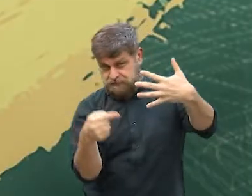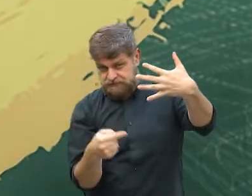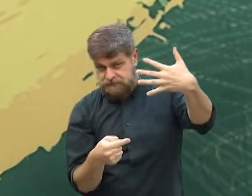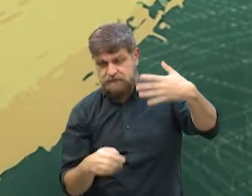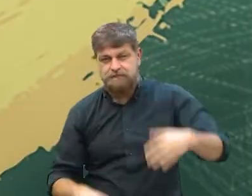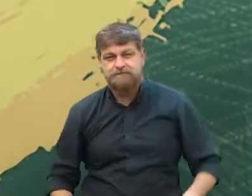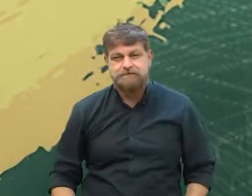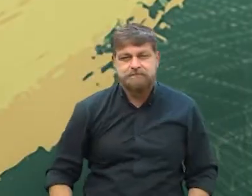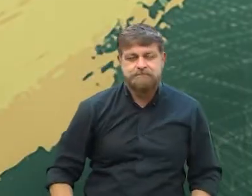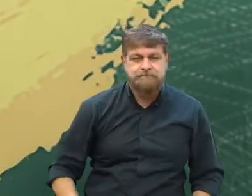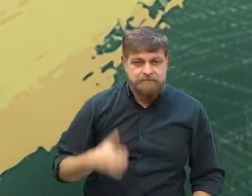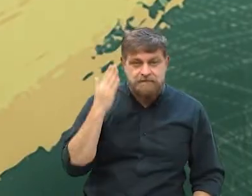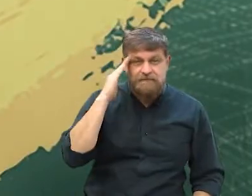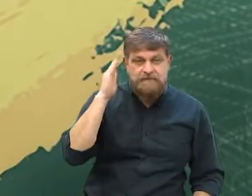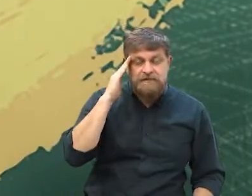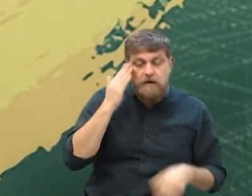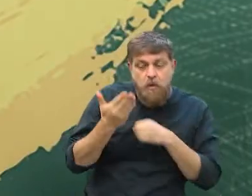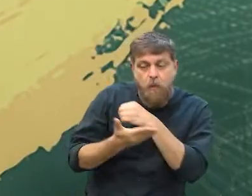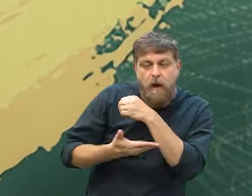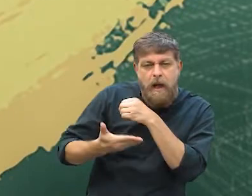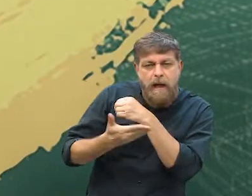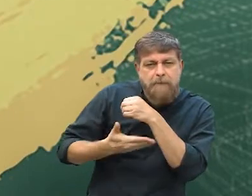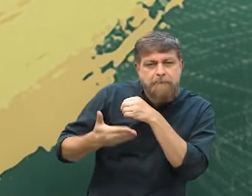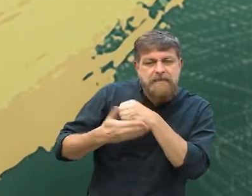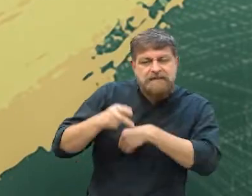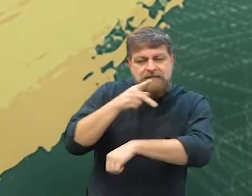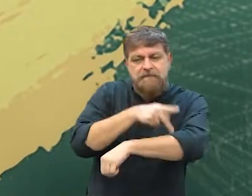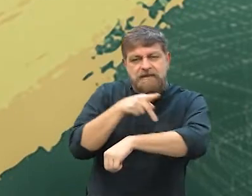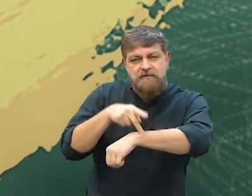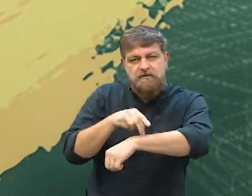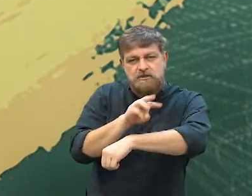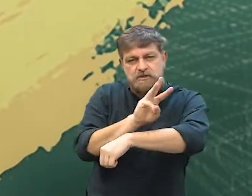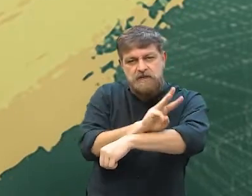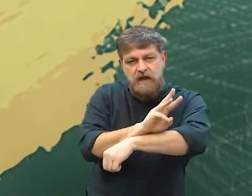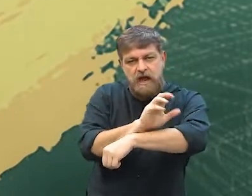Entendi, perfeito. Quais são os princípios da pedagogia Waldorf?